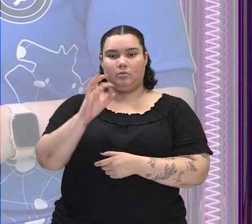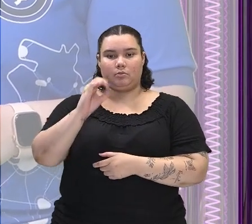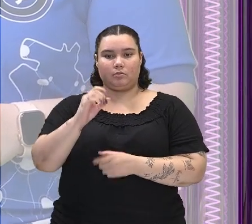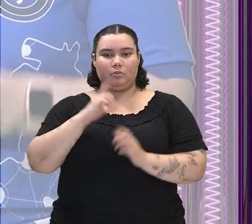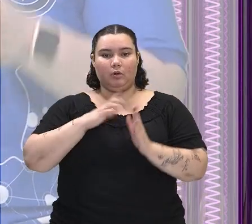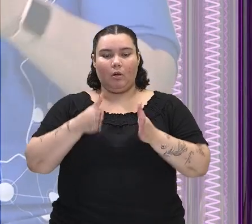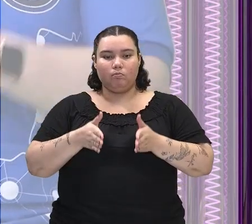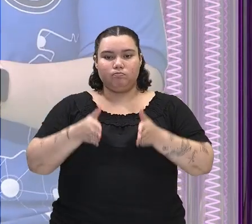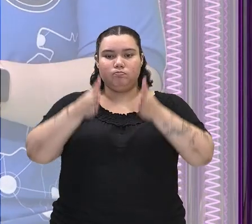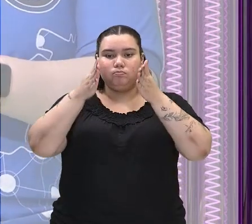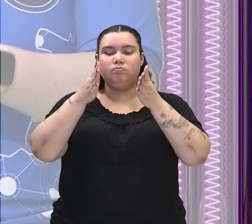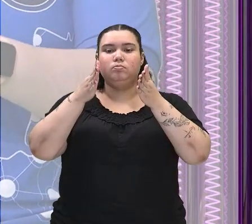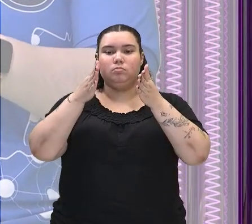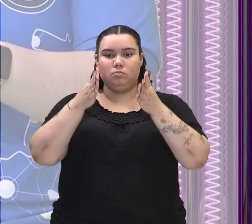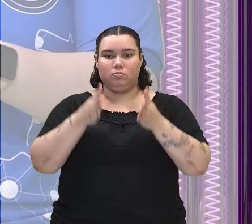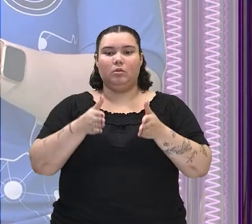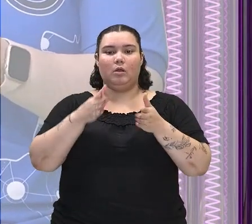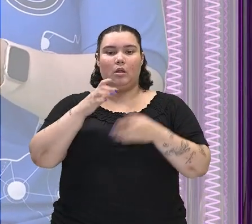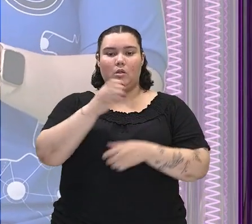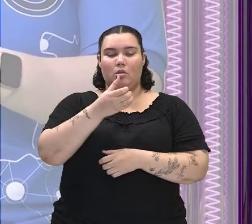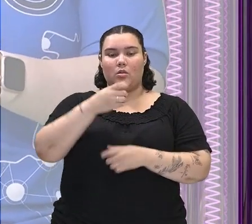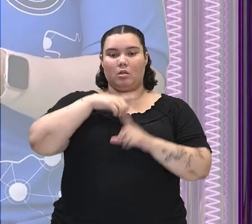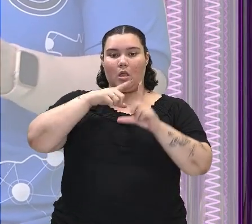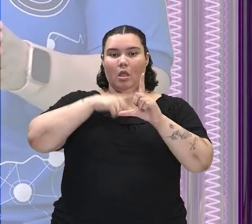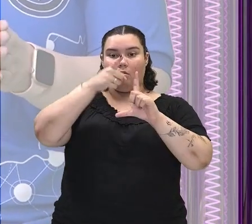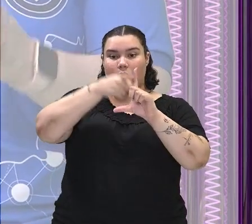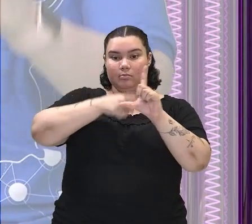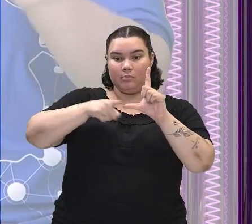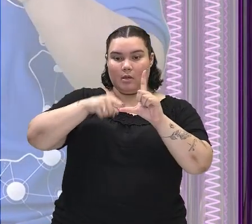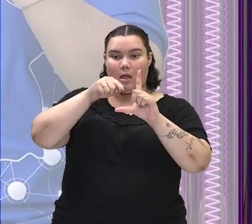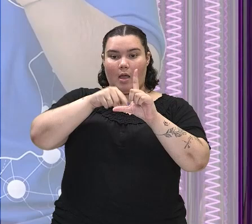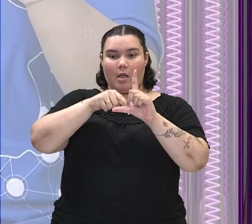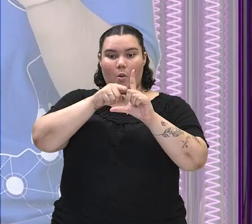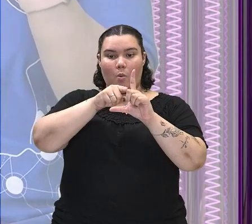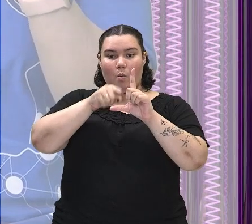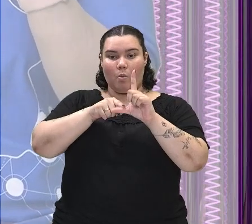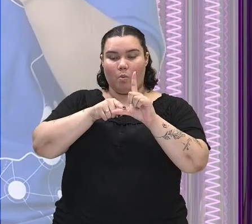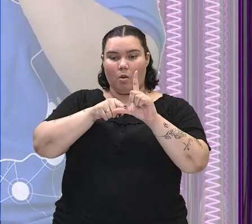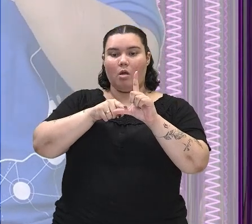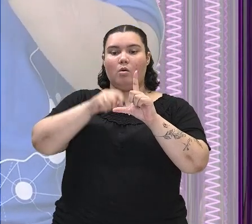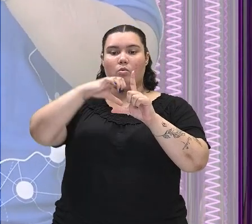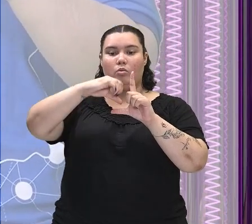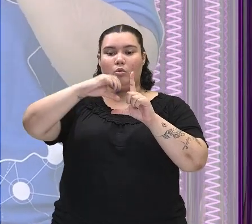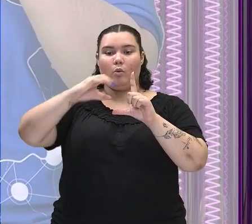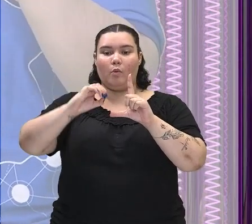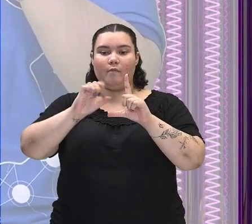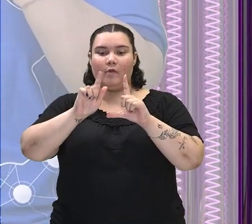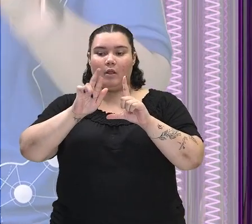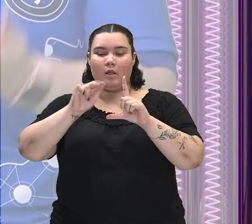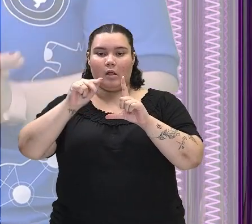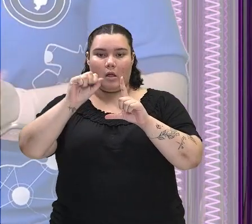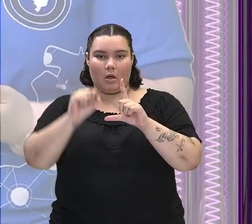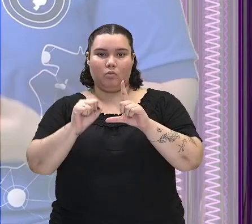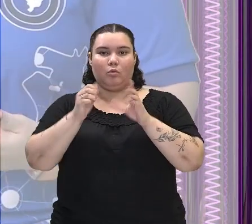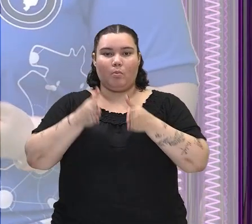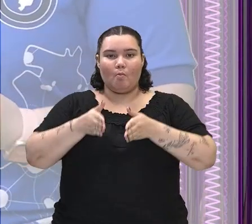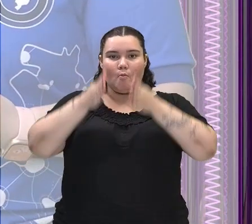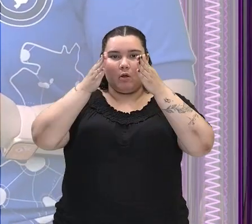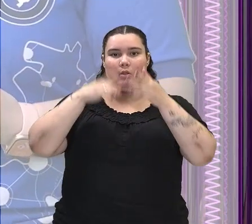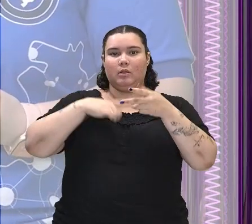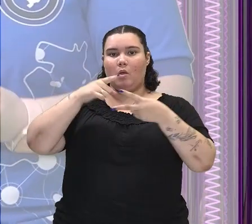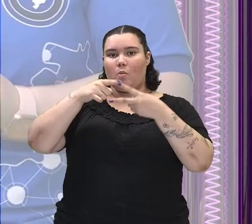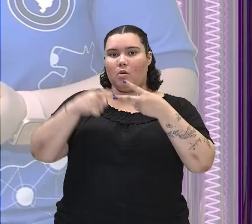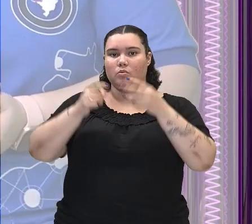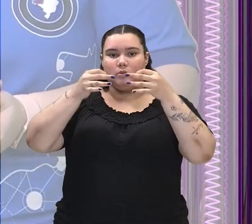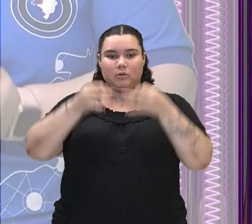a altura dele aí forma 90 graus com o chão, né? Não é nada inclinado, né? Ele é bem retinho. É isso que a